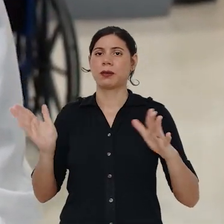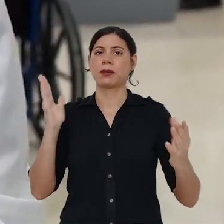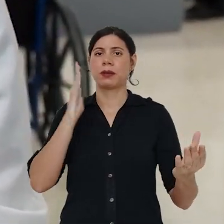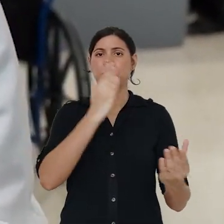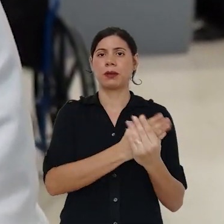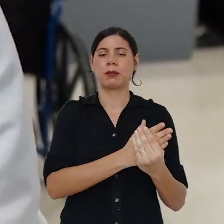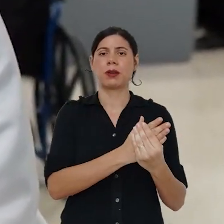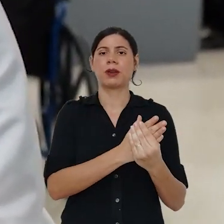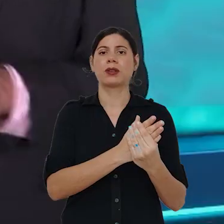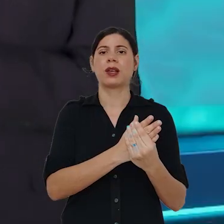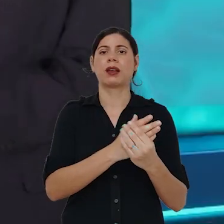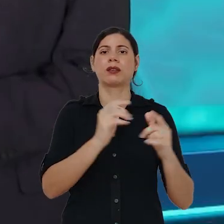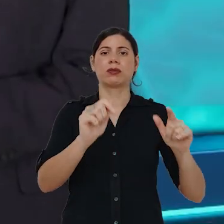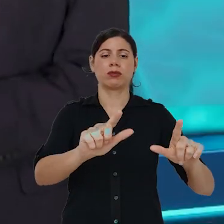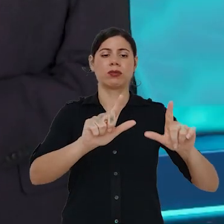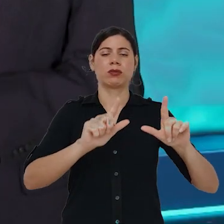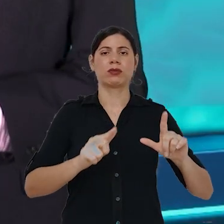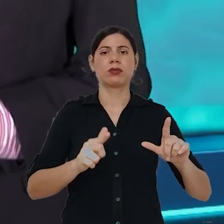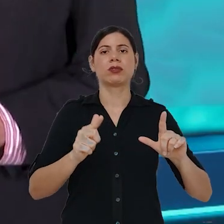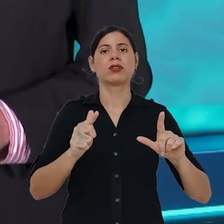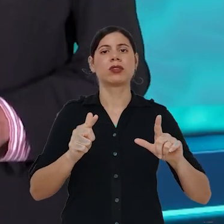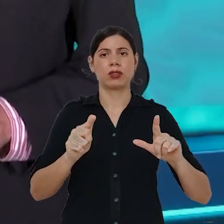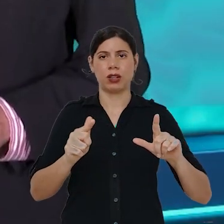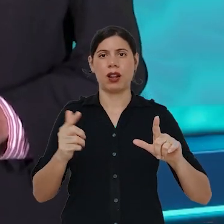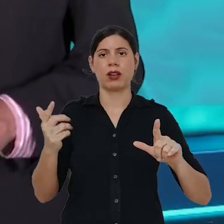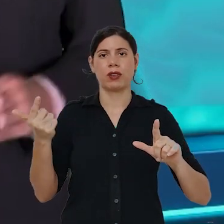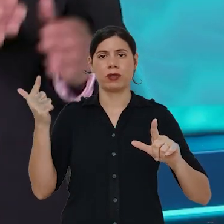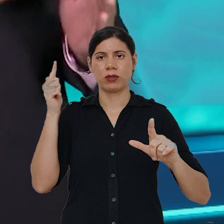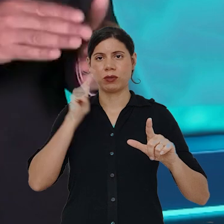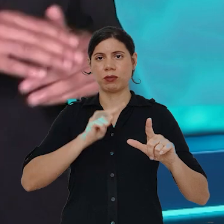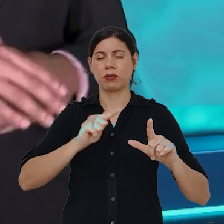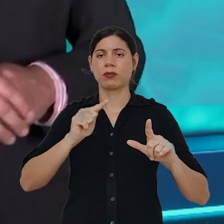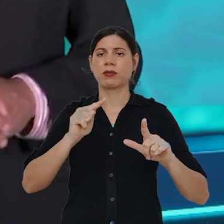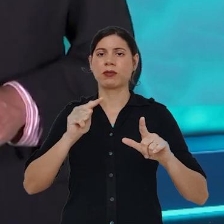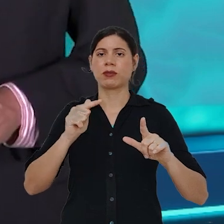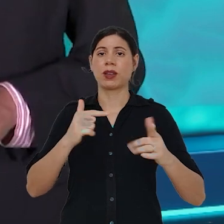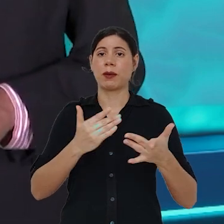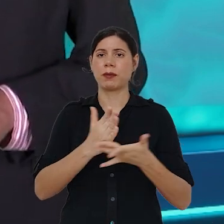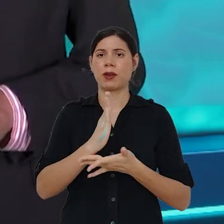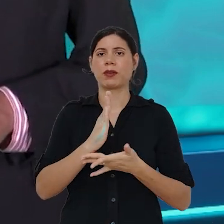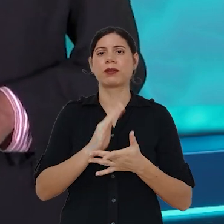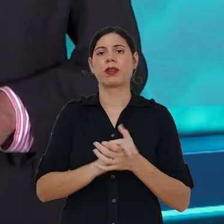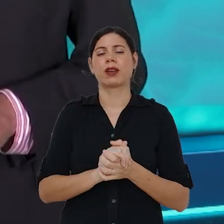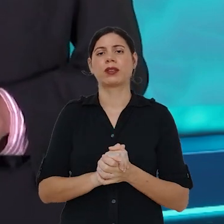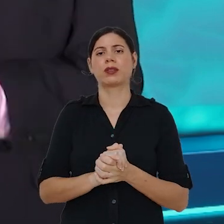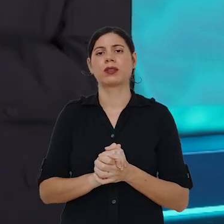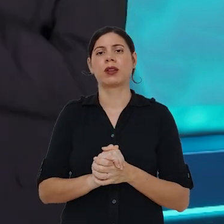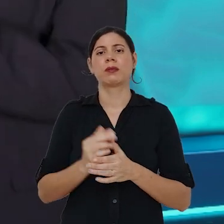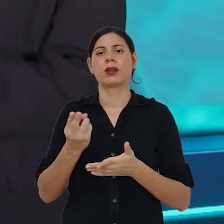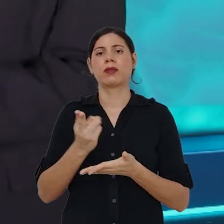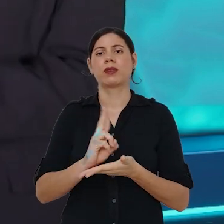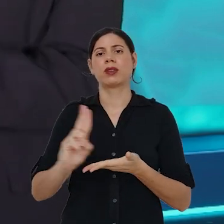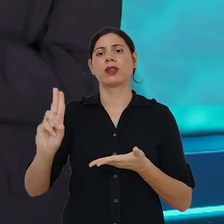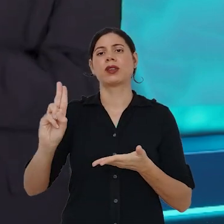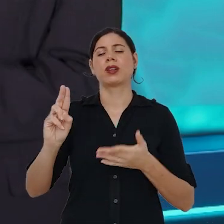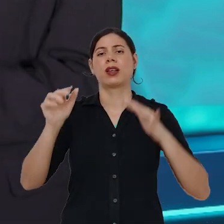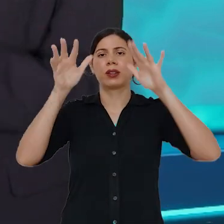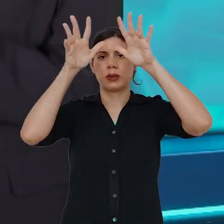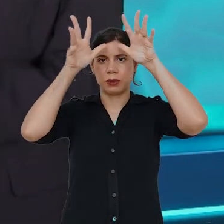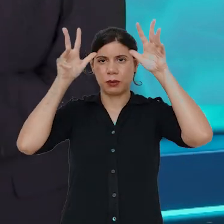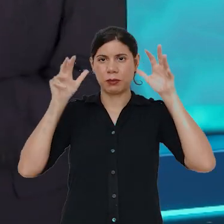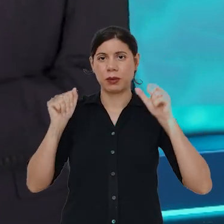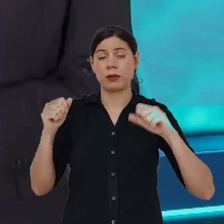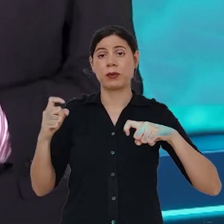revalidação simplificada do diploma estrangeiro de medicina perante a Universidade Federal do Amazonas. o médico defendeu